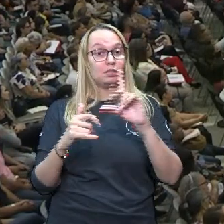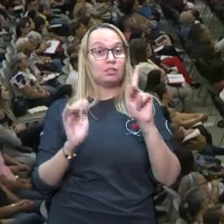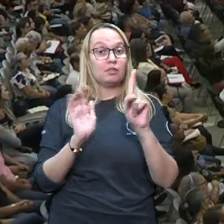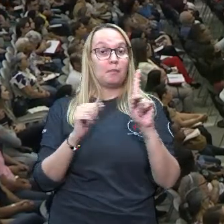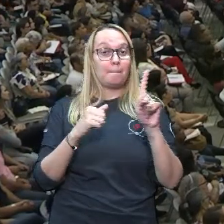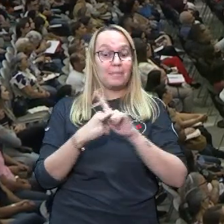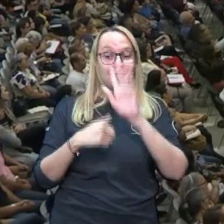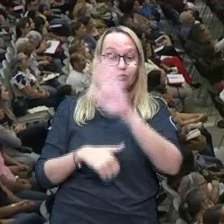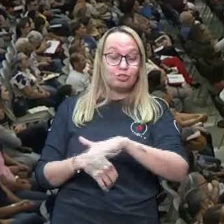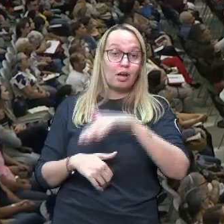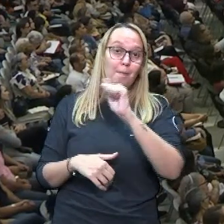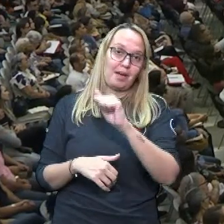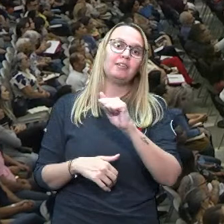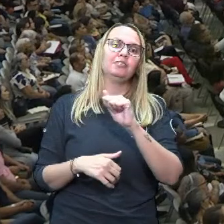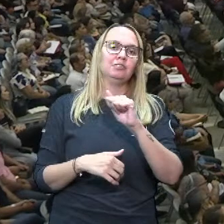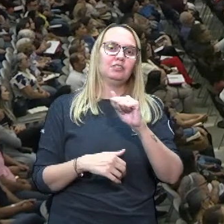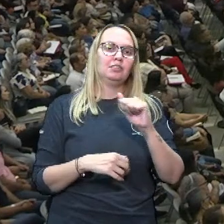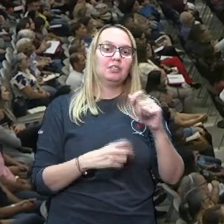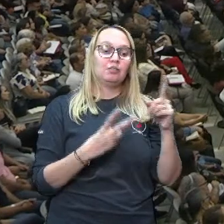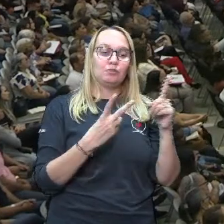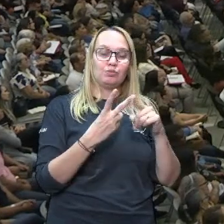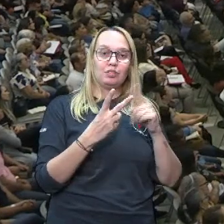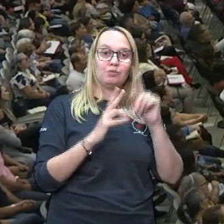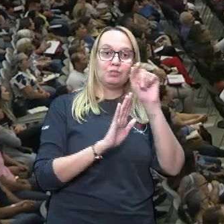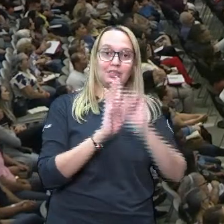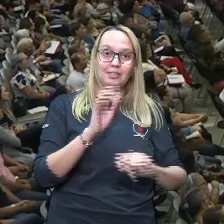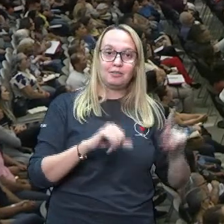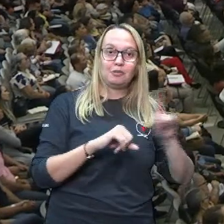no segundo, restaurado.